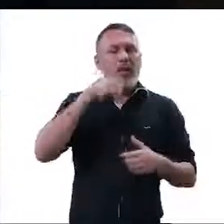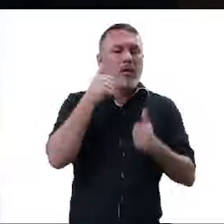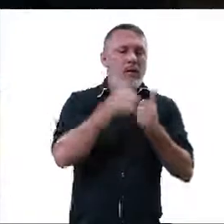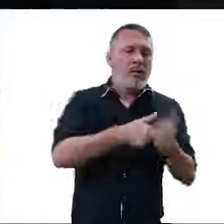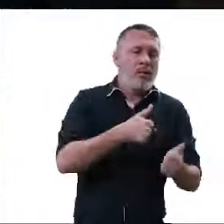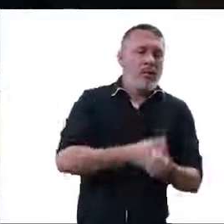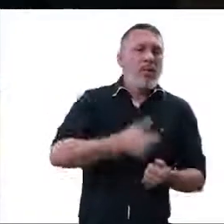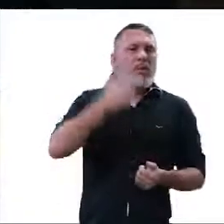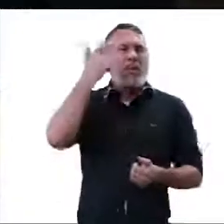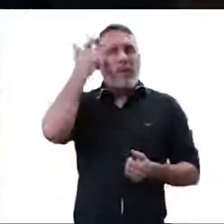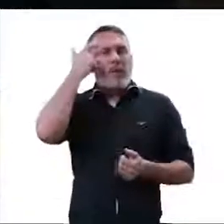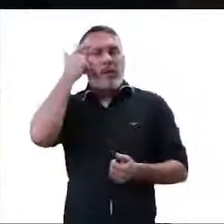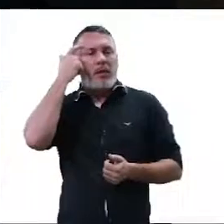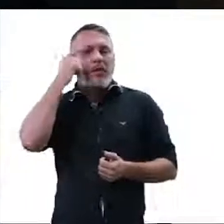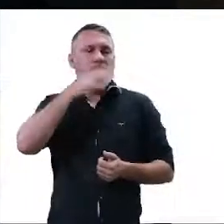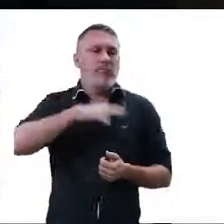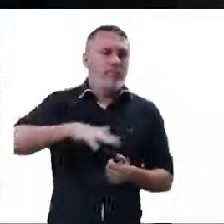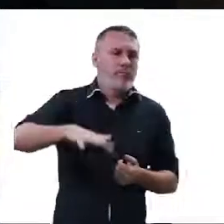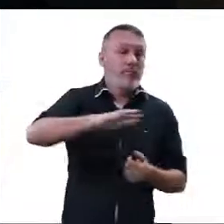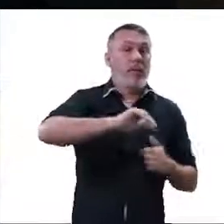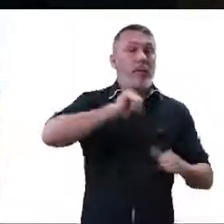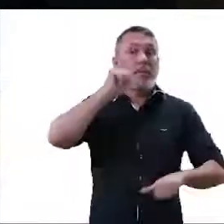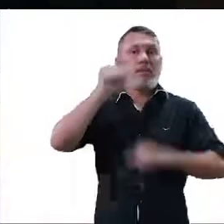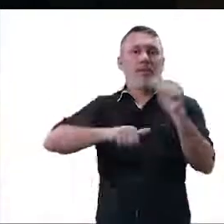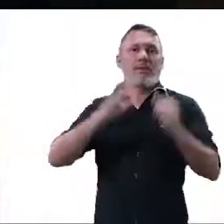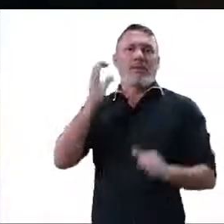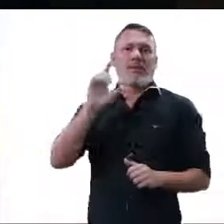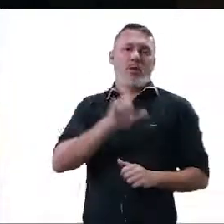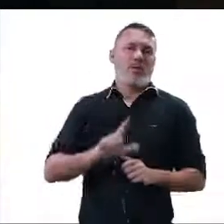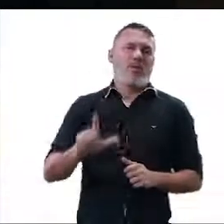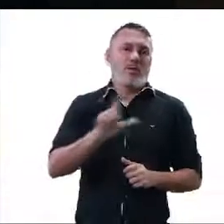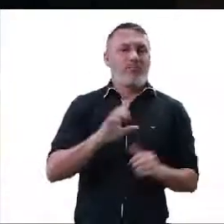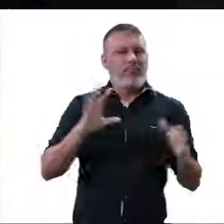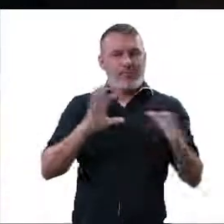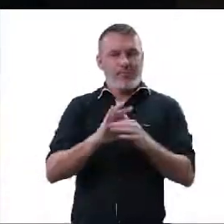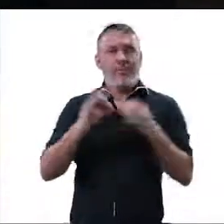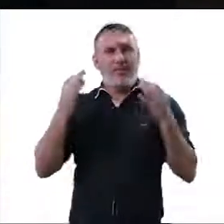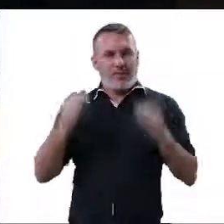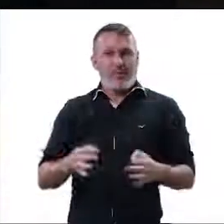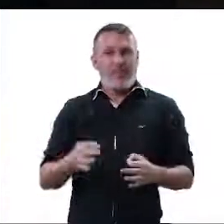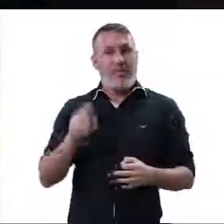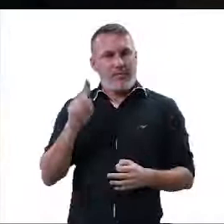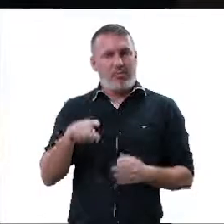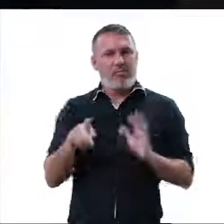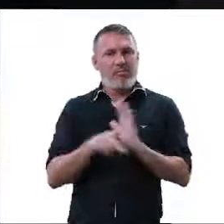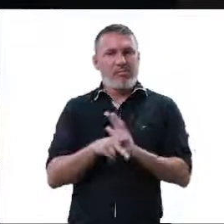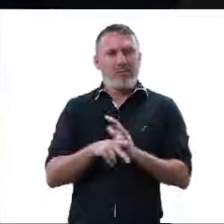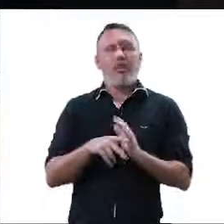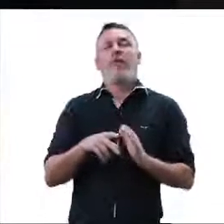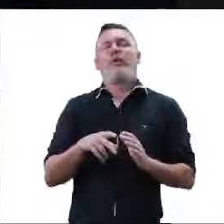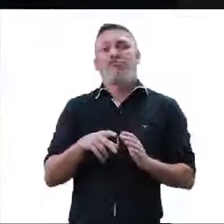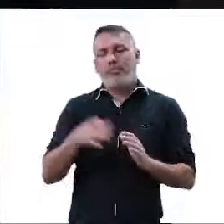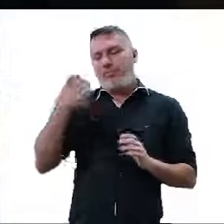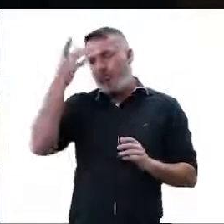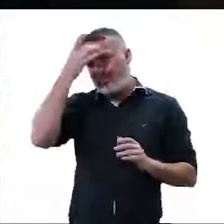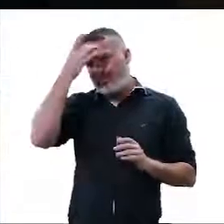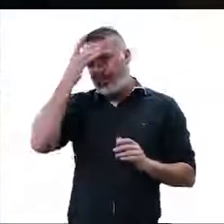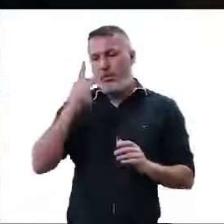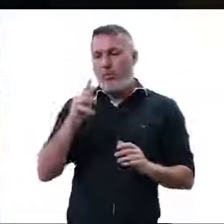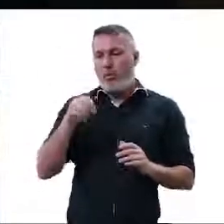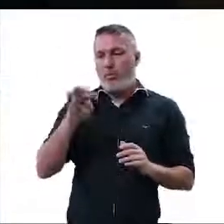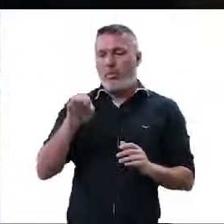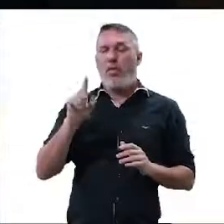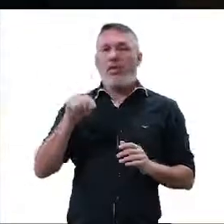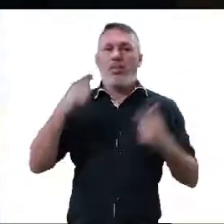transformar isso em ciência, lógica, um elemento, e aí nessa concepção do Comte, neutra,